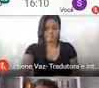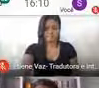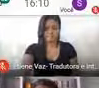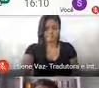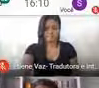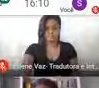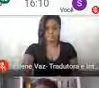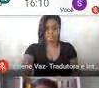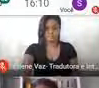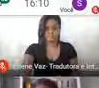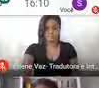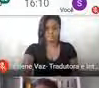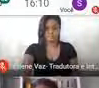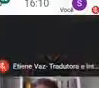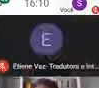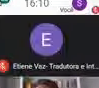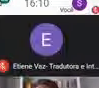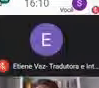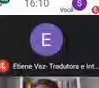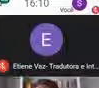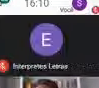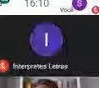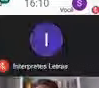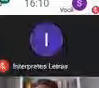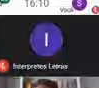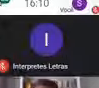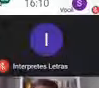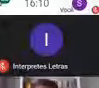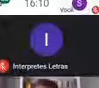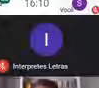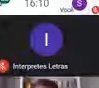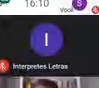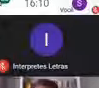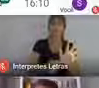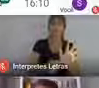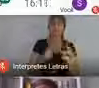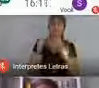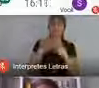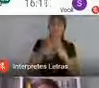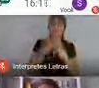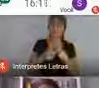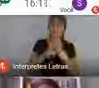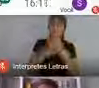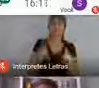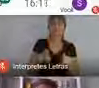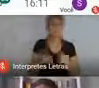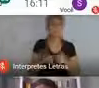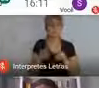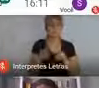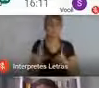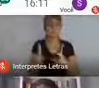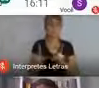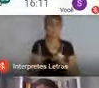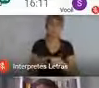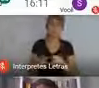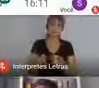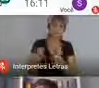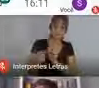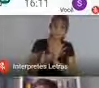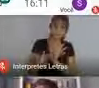discutir questões diversas e que gira em torno de problemáticas como diferença, identidades